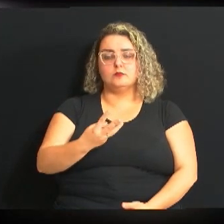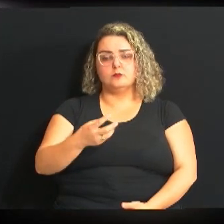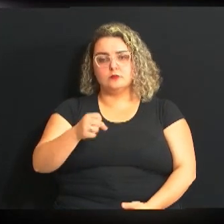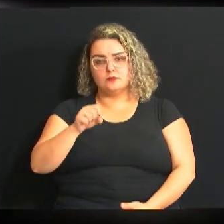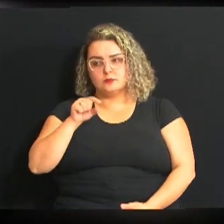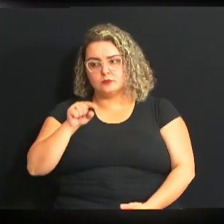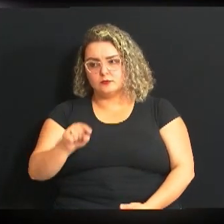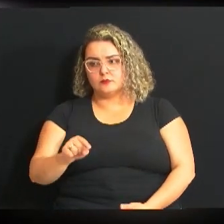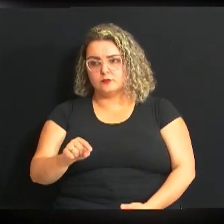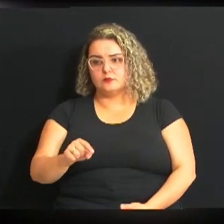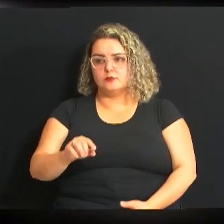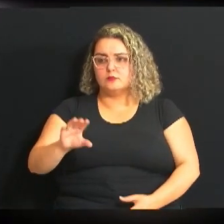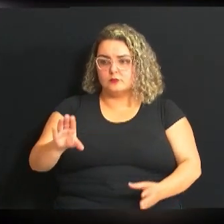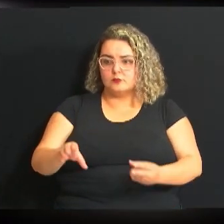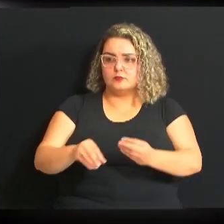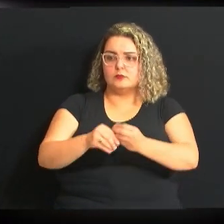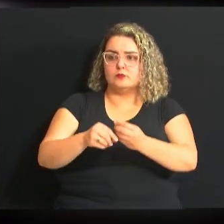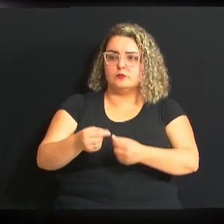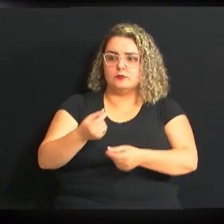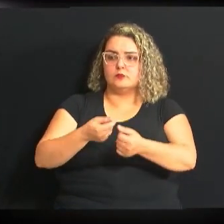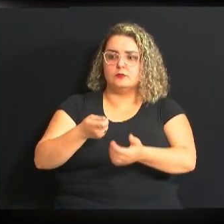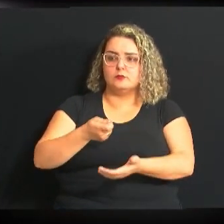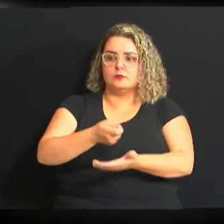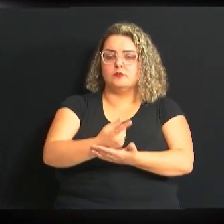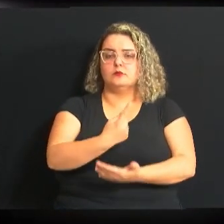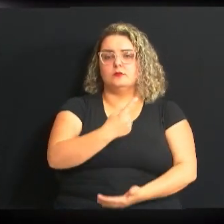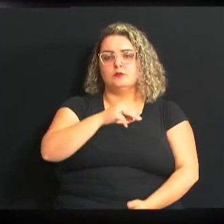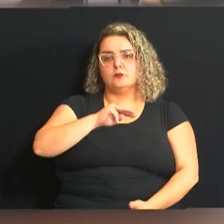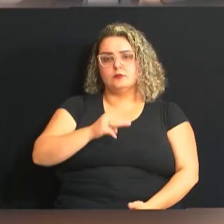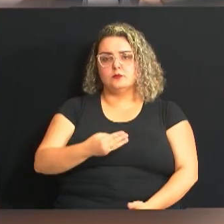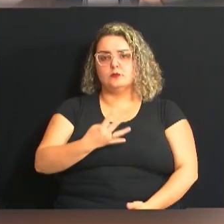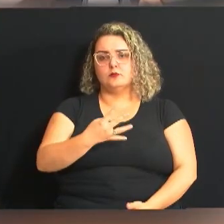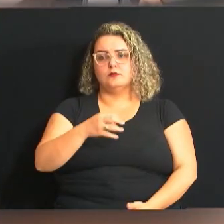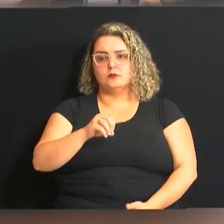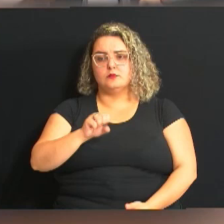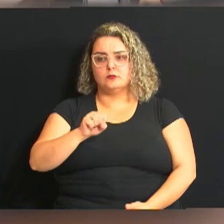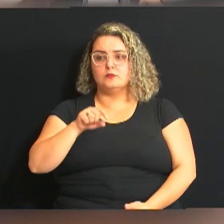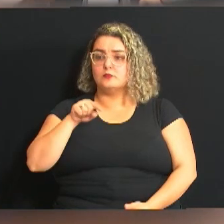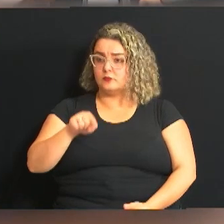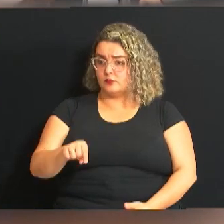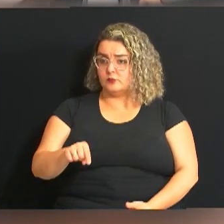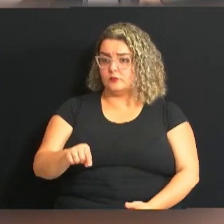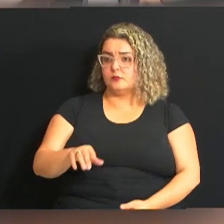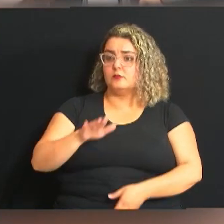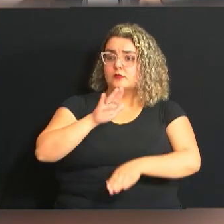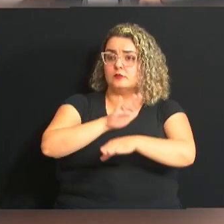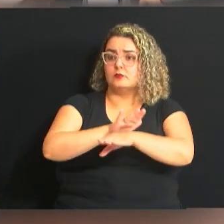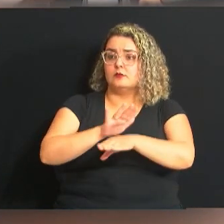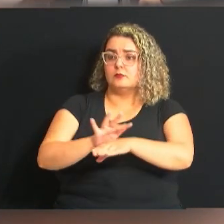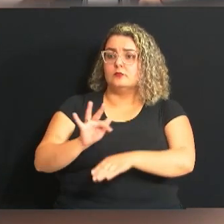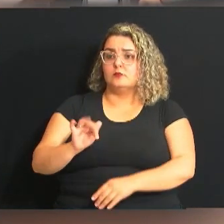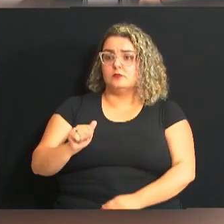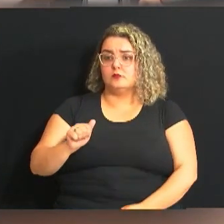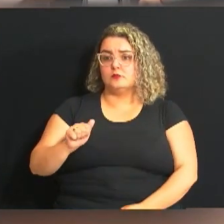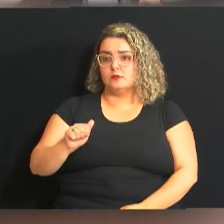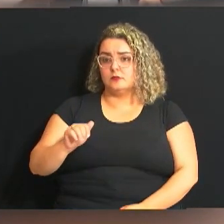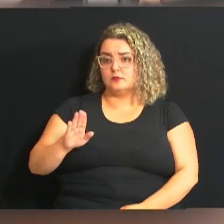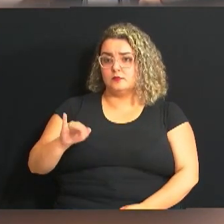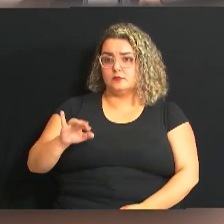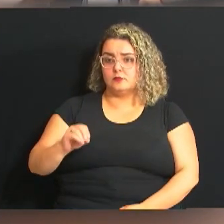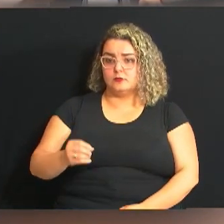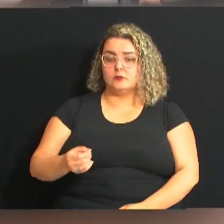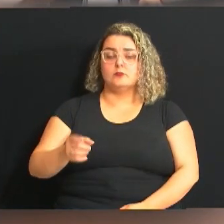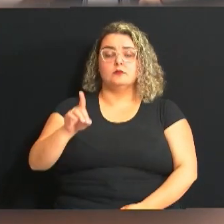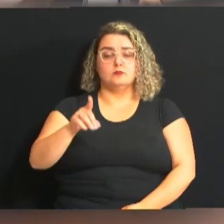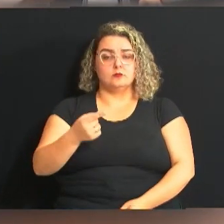7.138.000, e emenda de investimento, 1.408.000. Com a ajuda de Fábio Ribeiro, diretor financeiro da